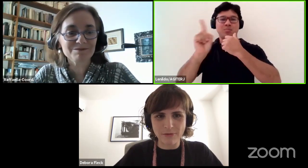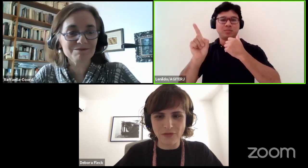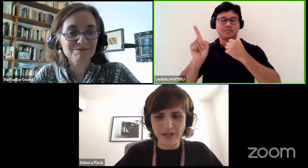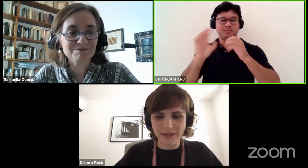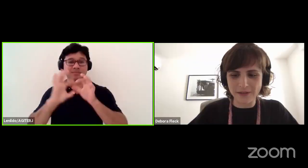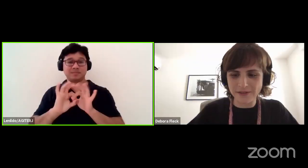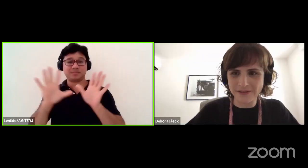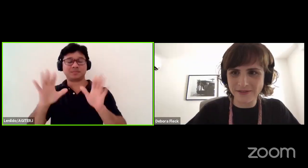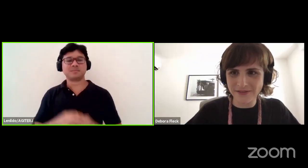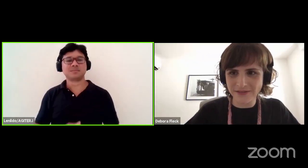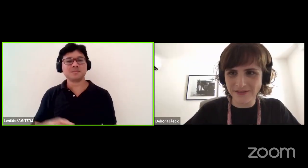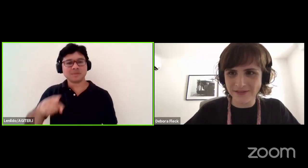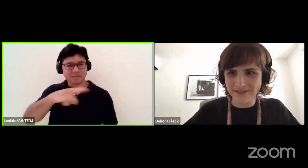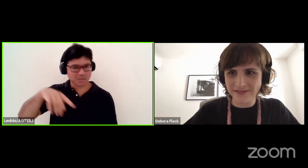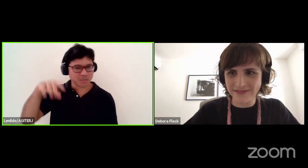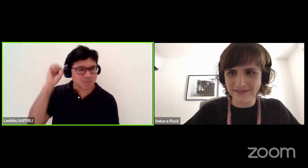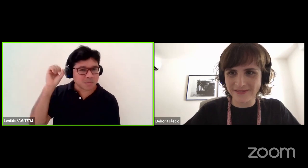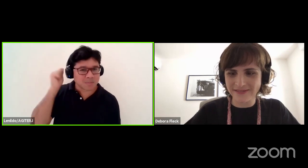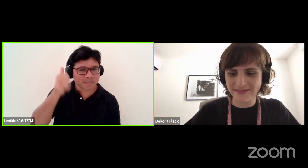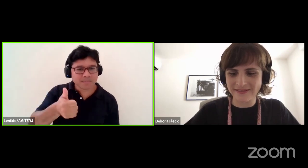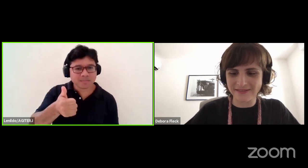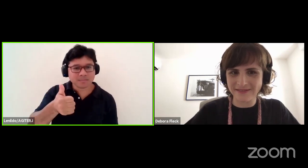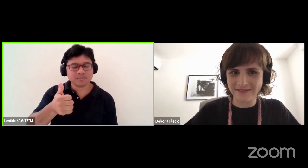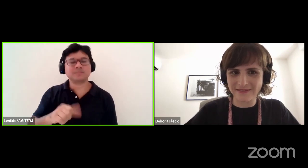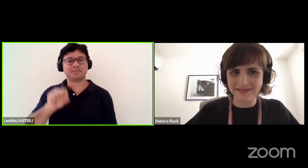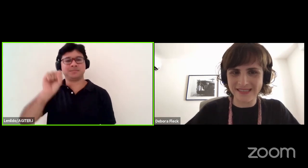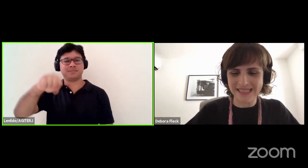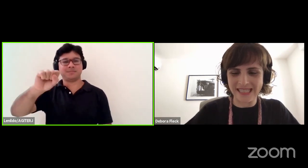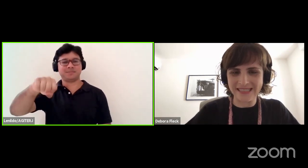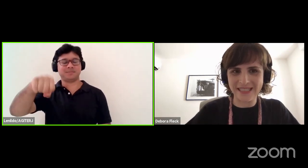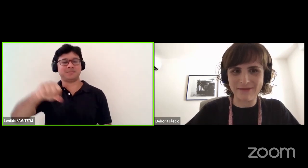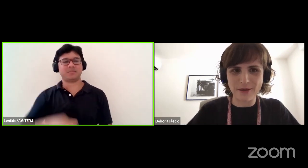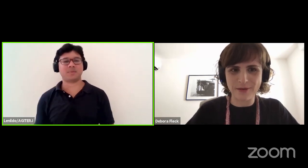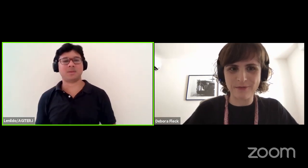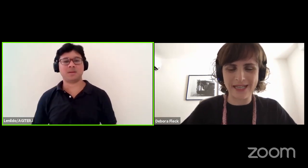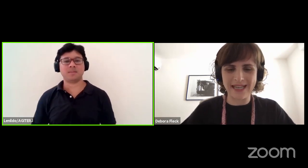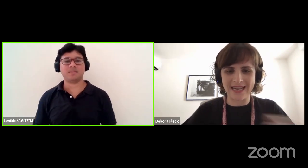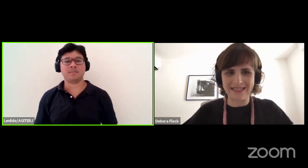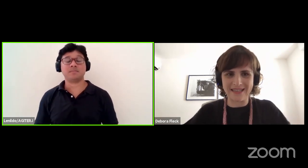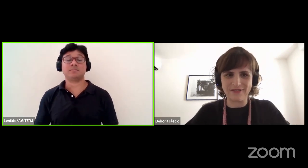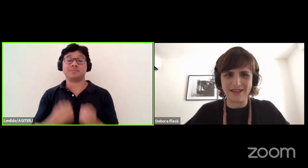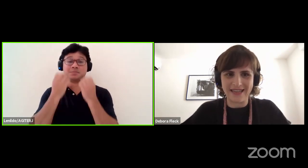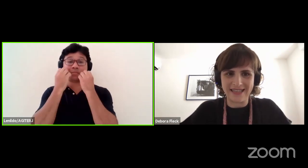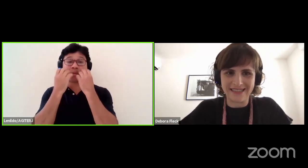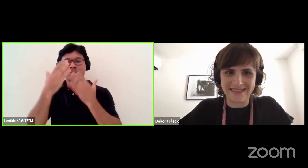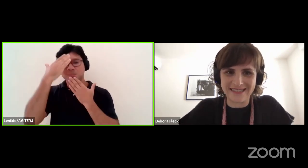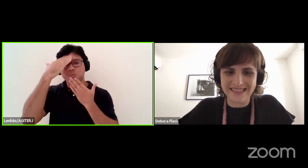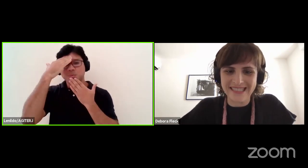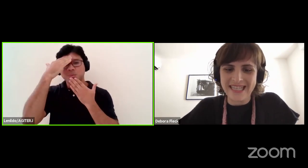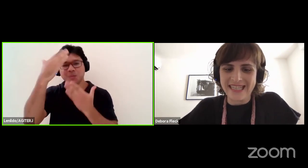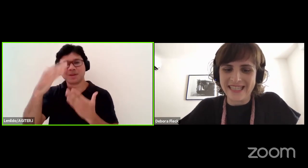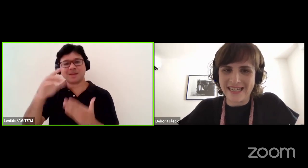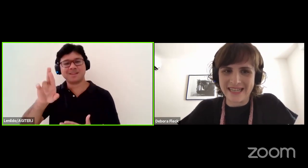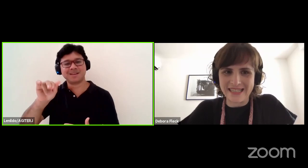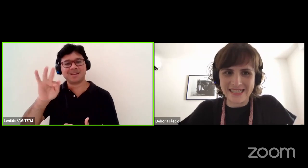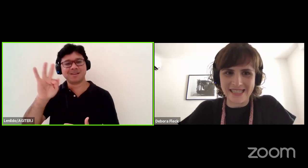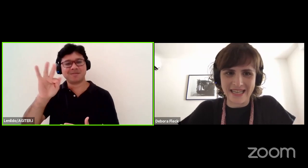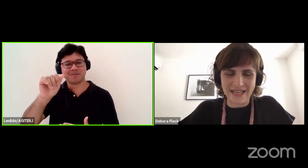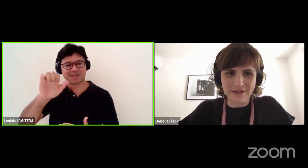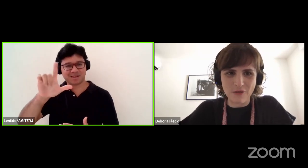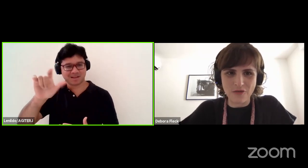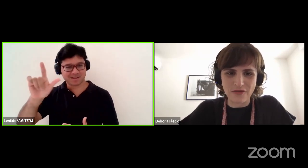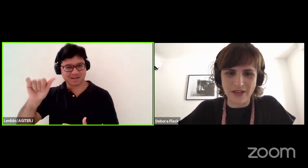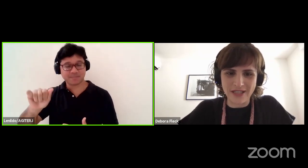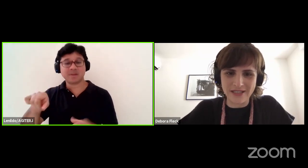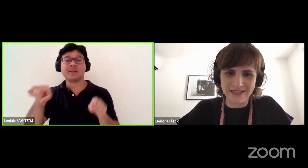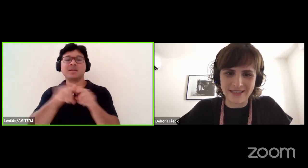Está me ouvindo? Sim. Sim, que bom. Obrigada, Rafaela. Obrigada. Queria